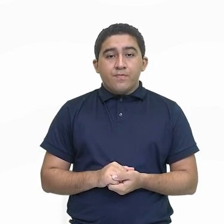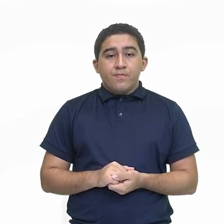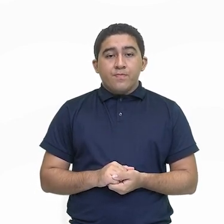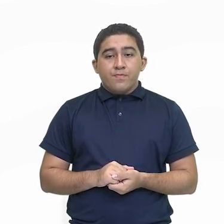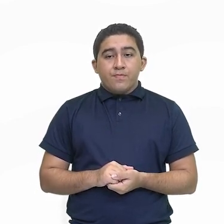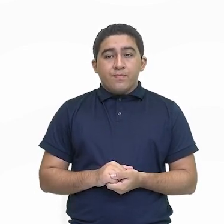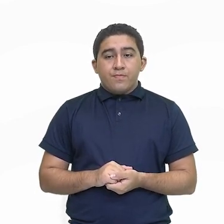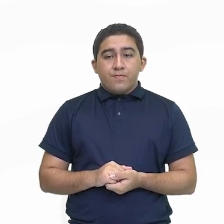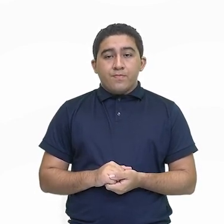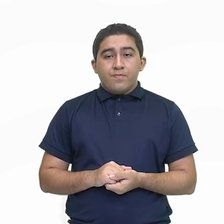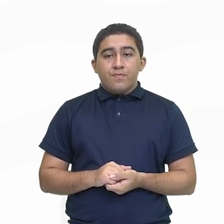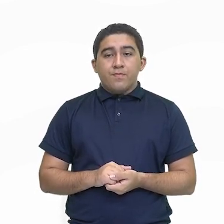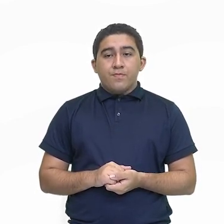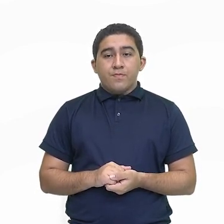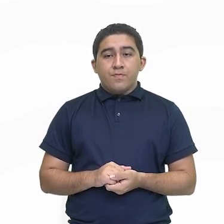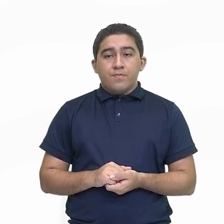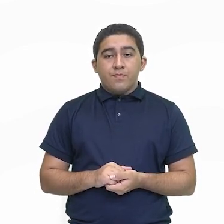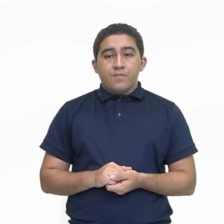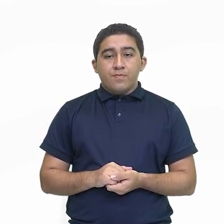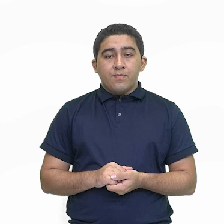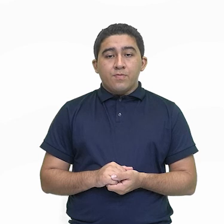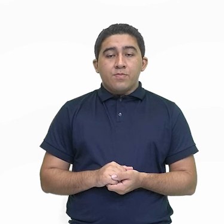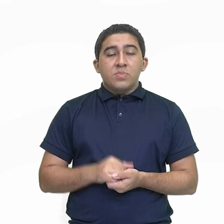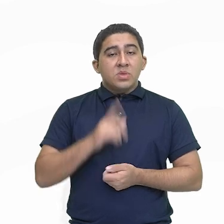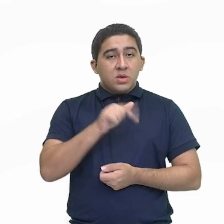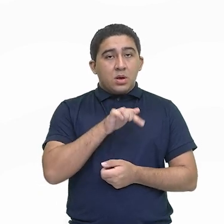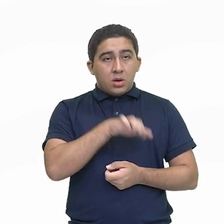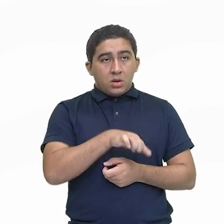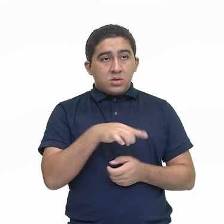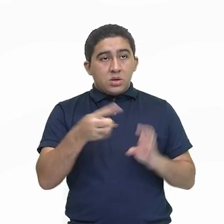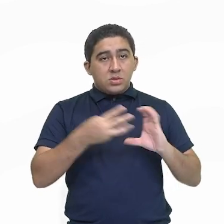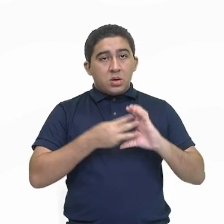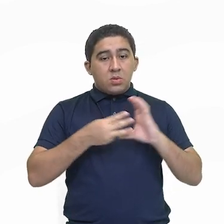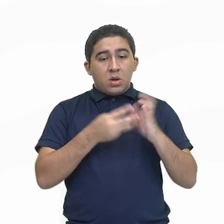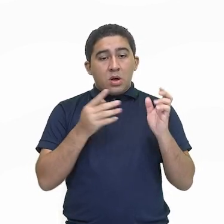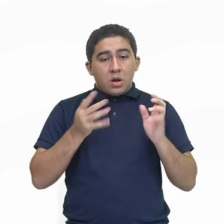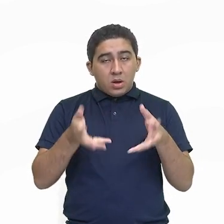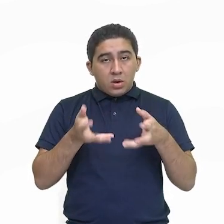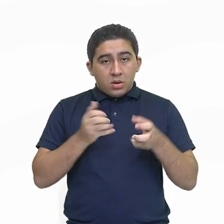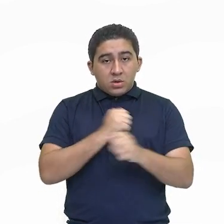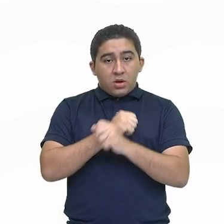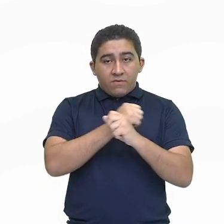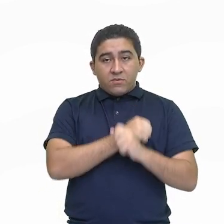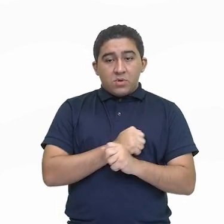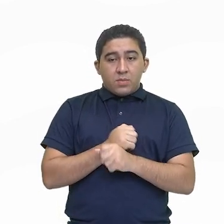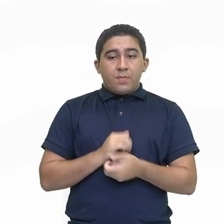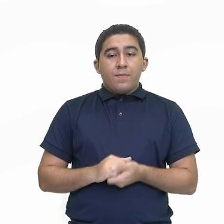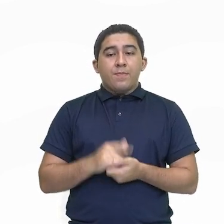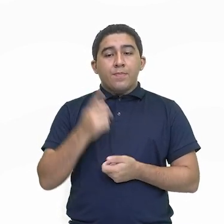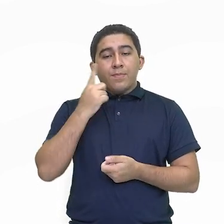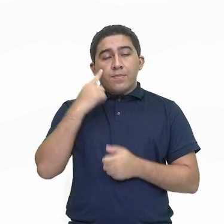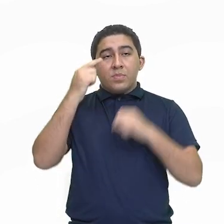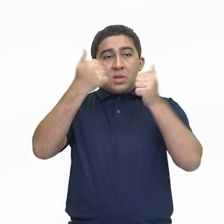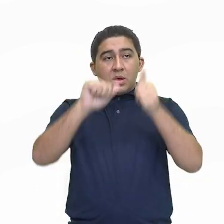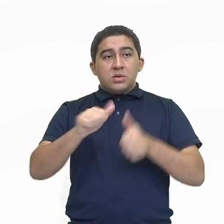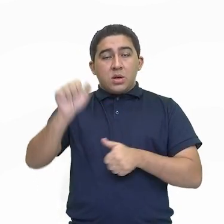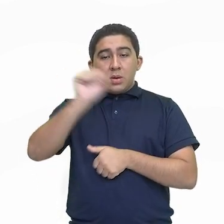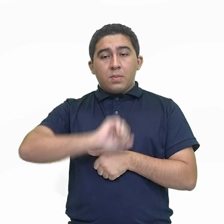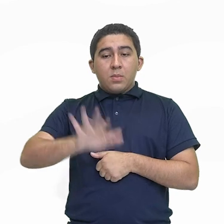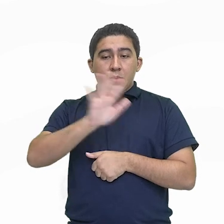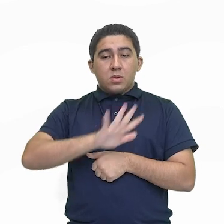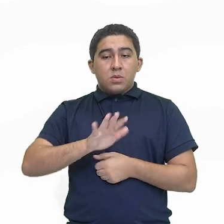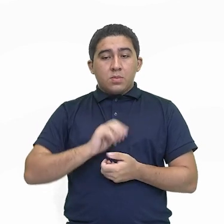que aquele anticorpo está querendo defender. Então vamos analisar aqui entre essas ilustrações, entre